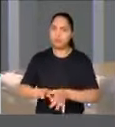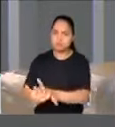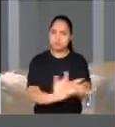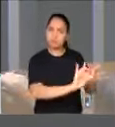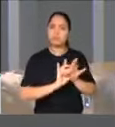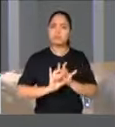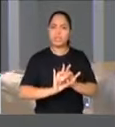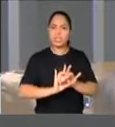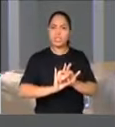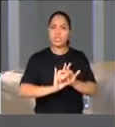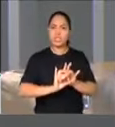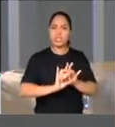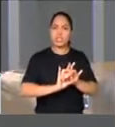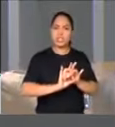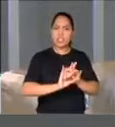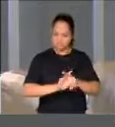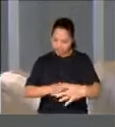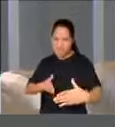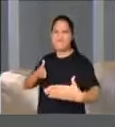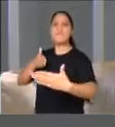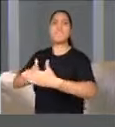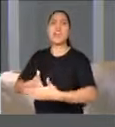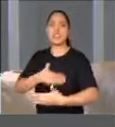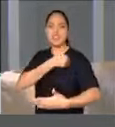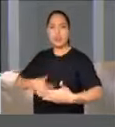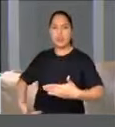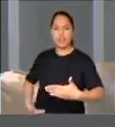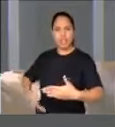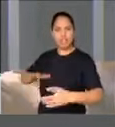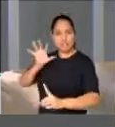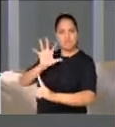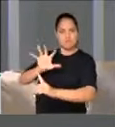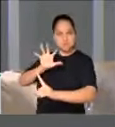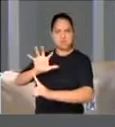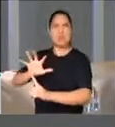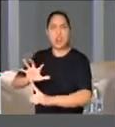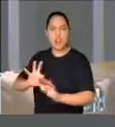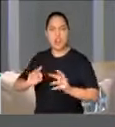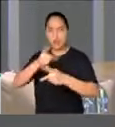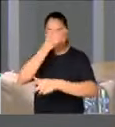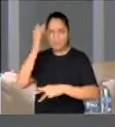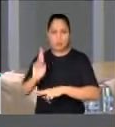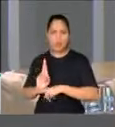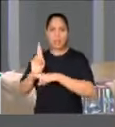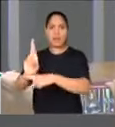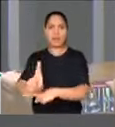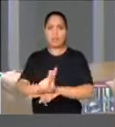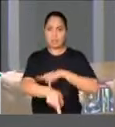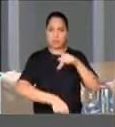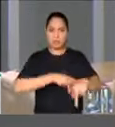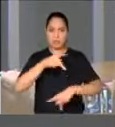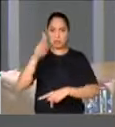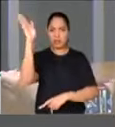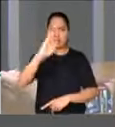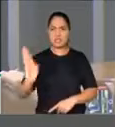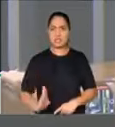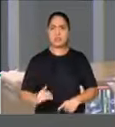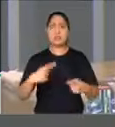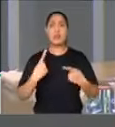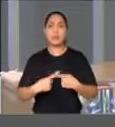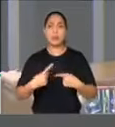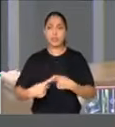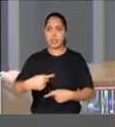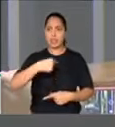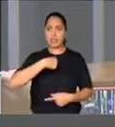e pautar o governo e pressionar todos que representam os cidadãos brasileiros, porque